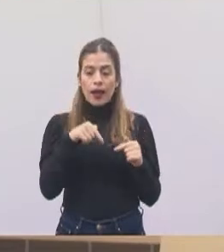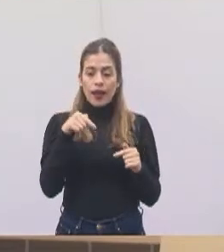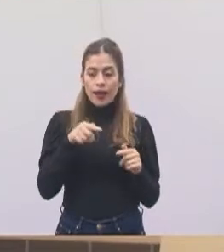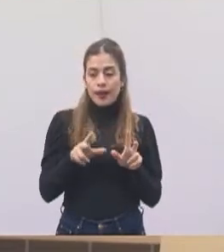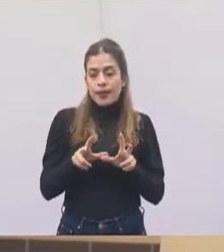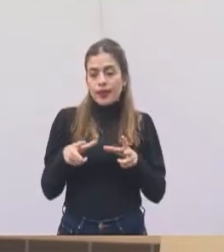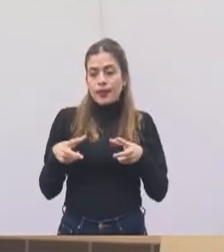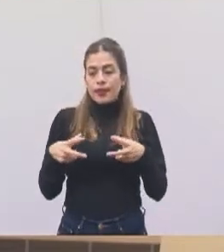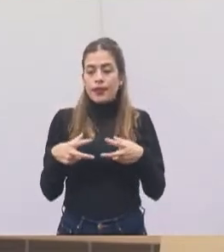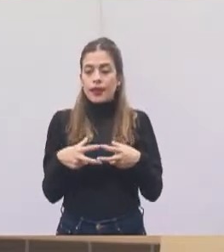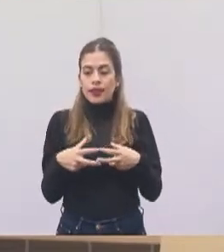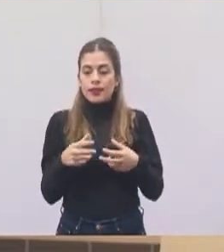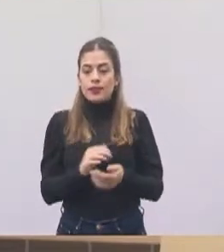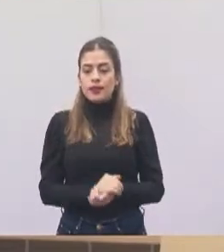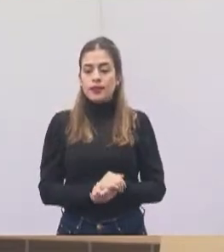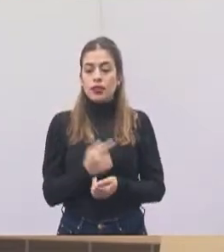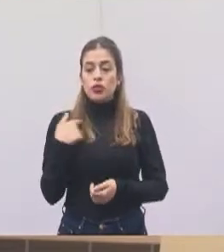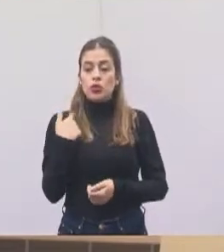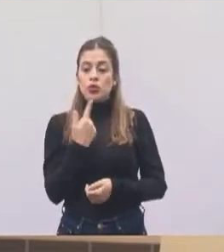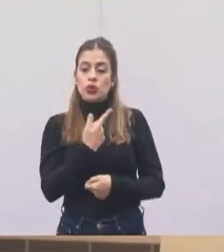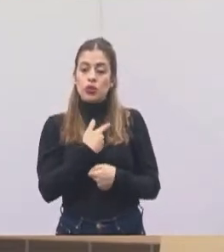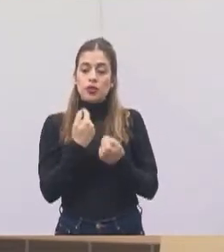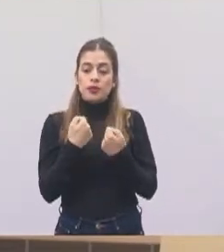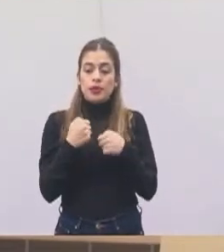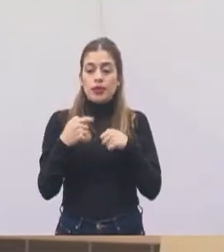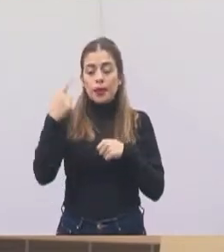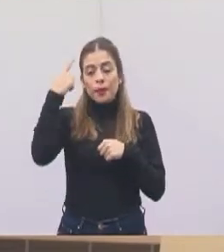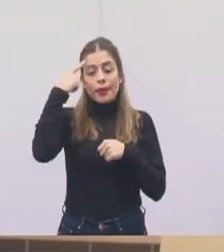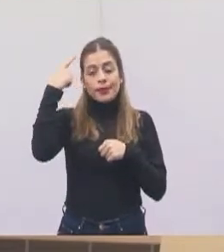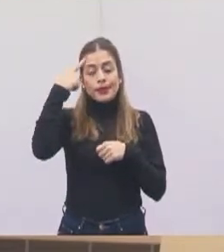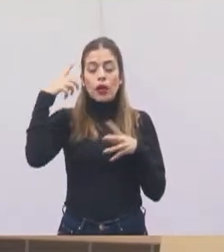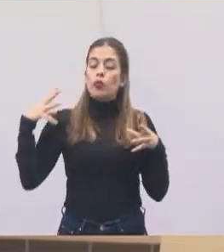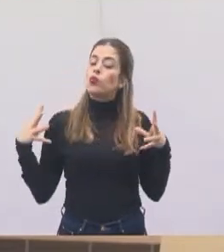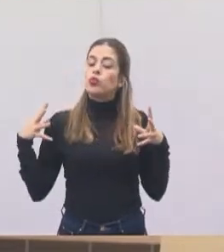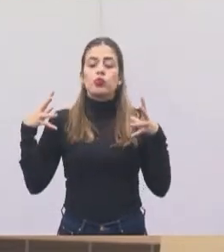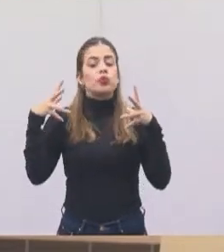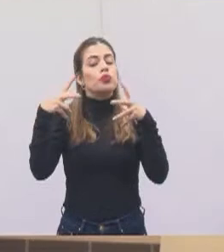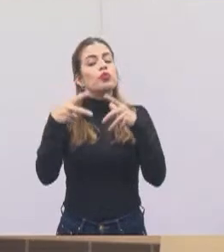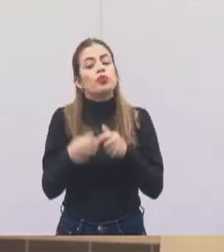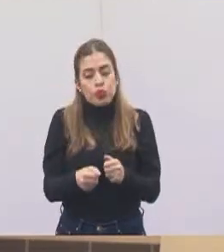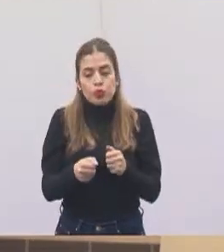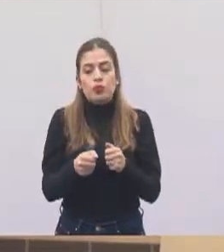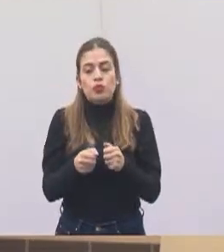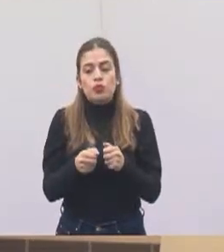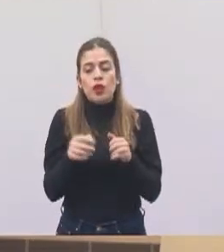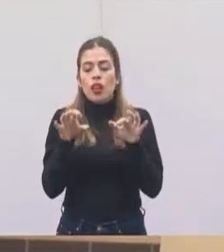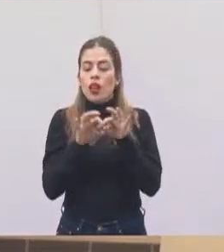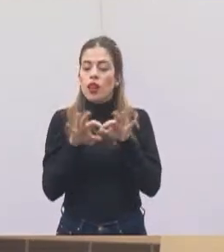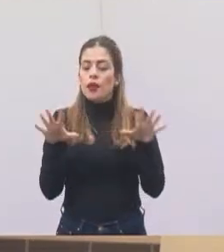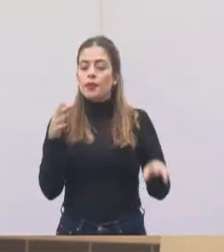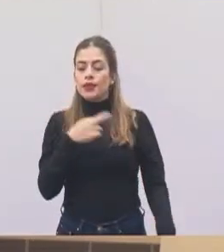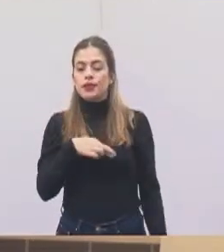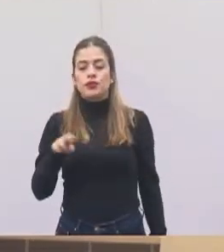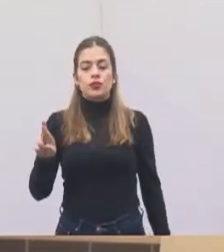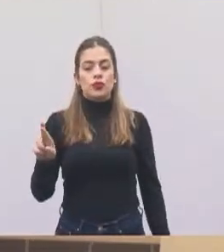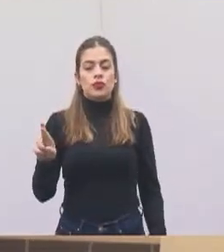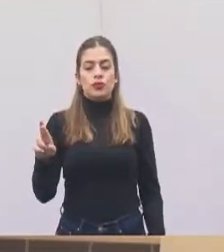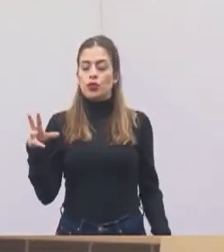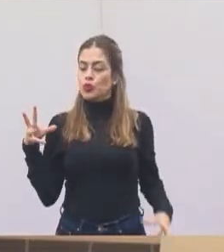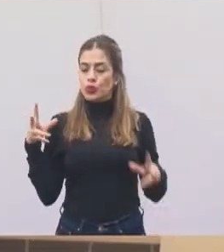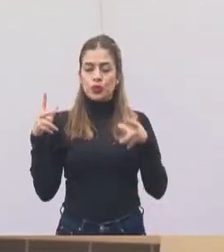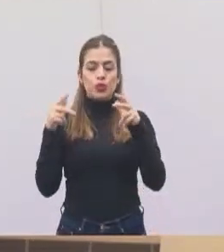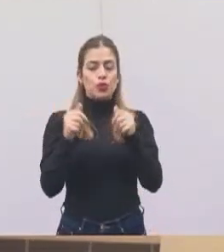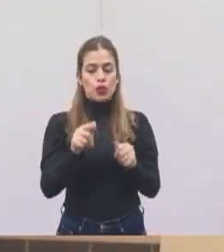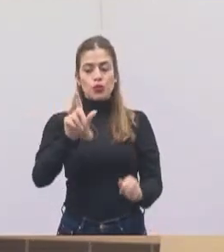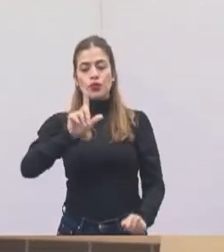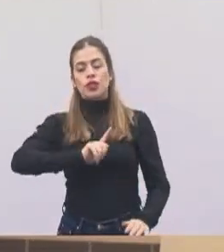desta casa, nós precisamos pensar no todo, e o todo é liberdade religiosa. Todo mundo